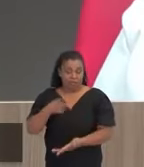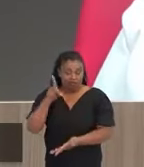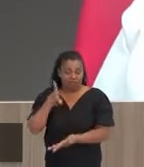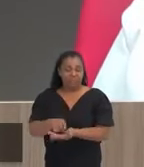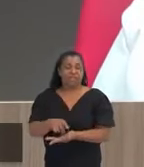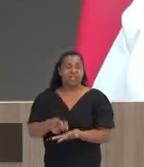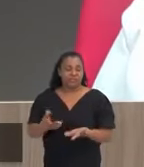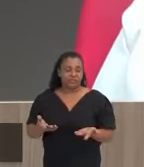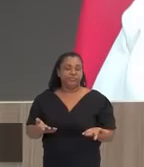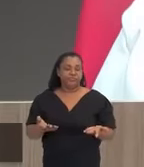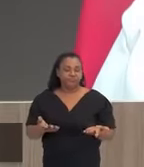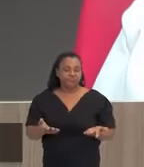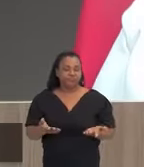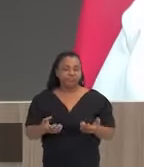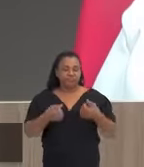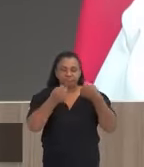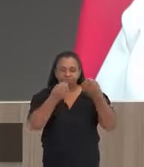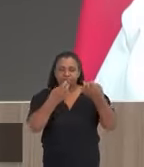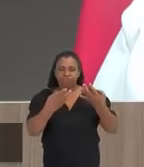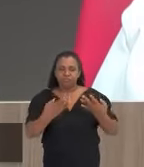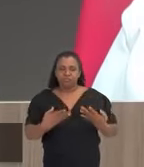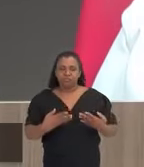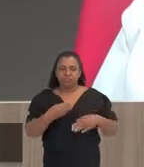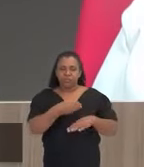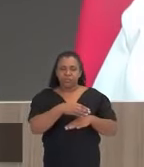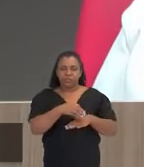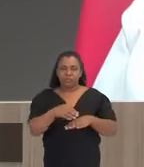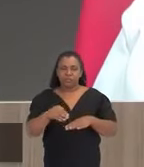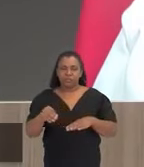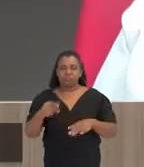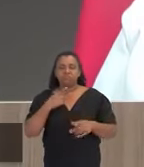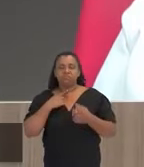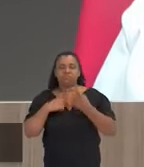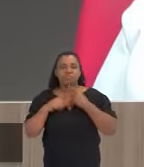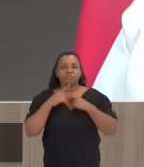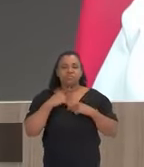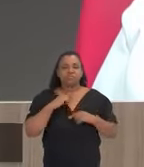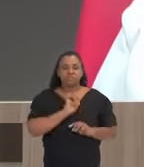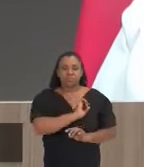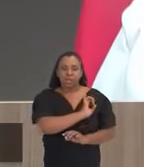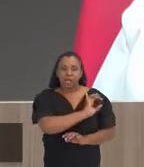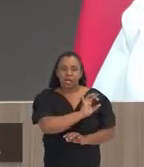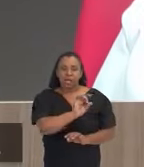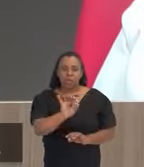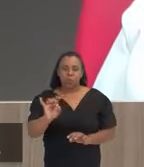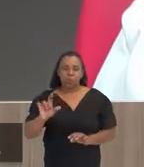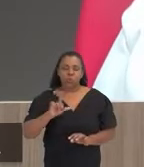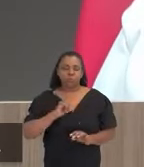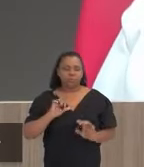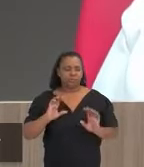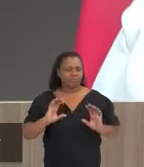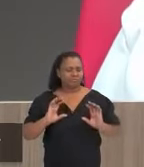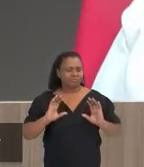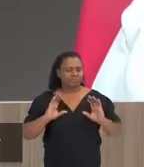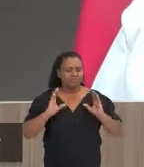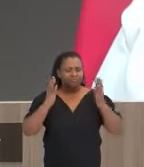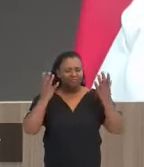Com essas considerações, eu estimo que teremos uma ótima discussão